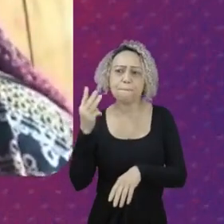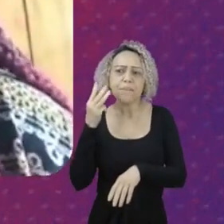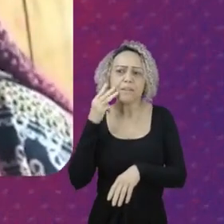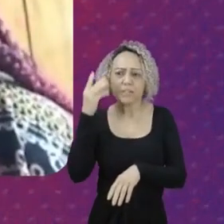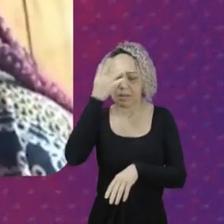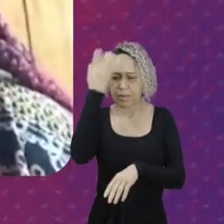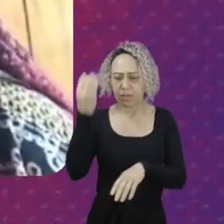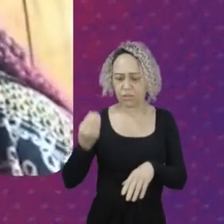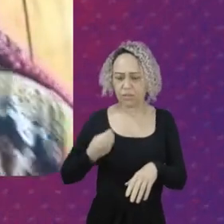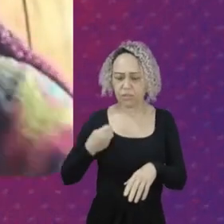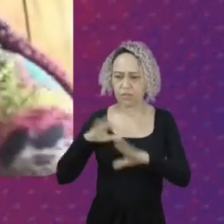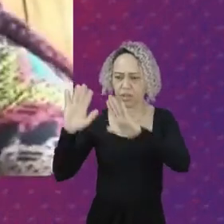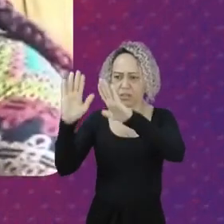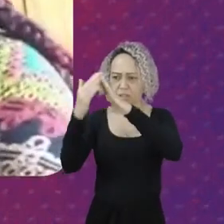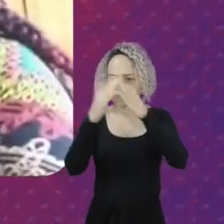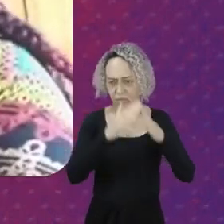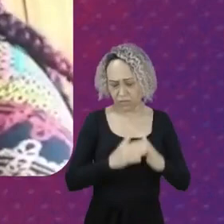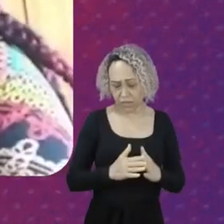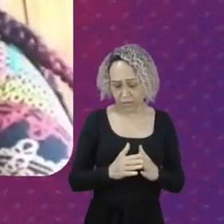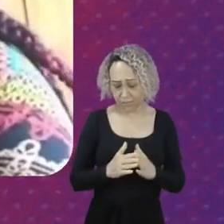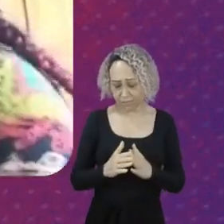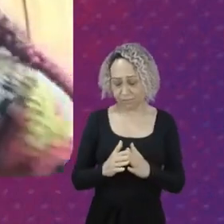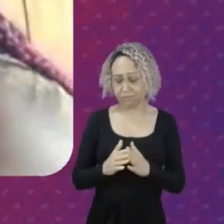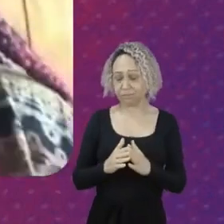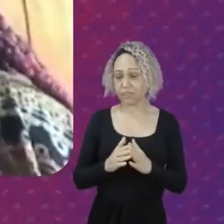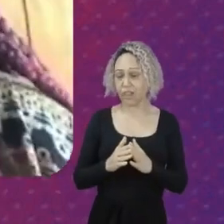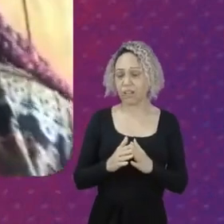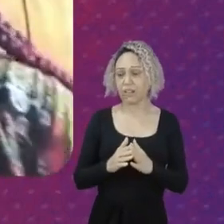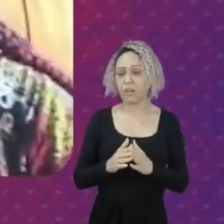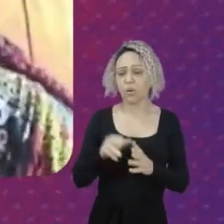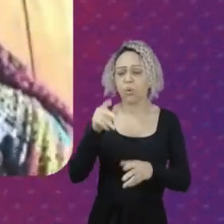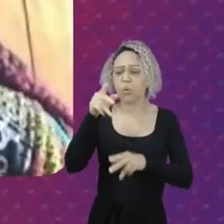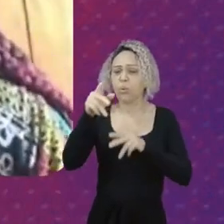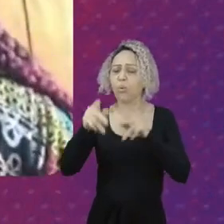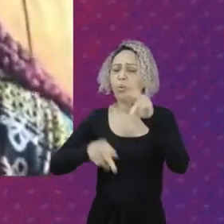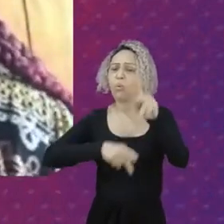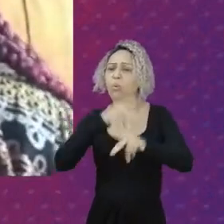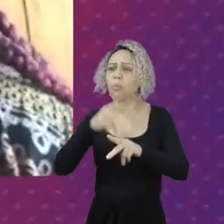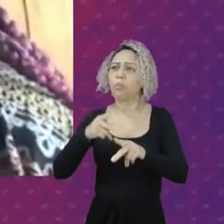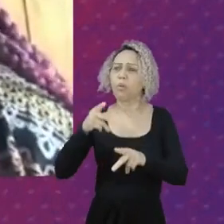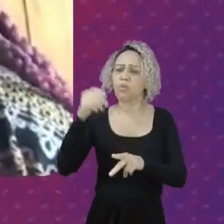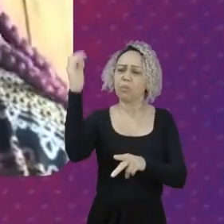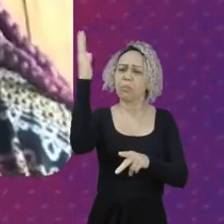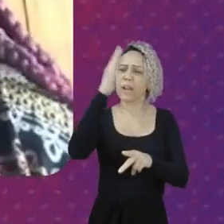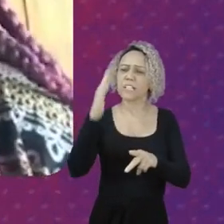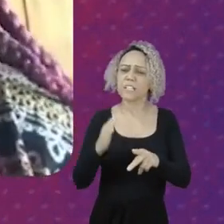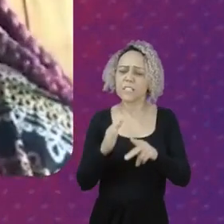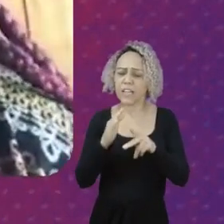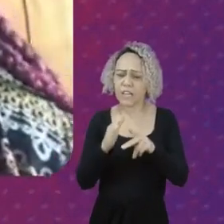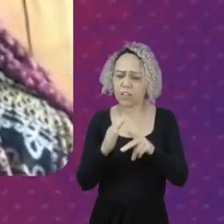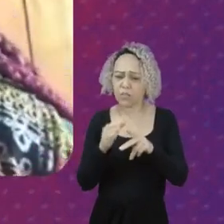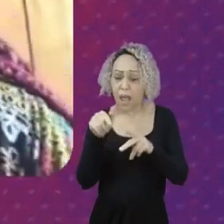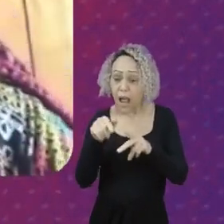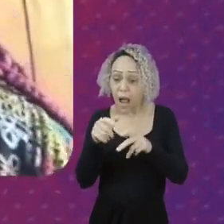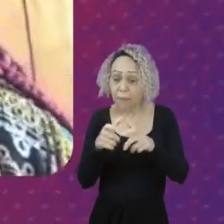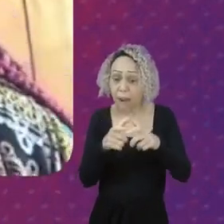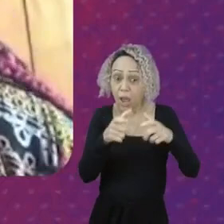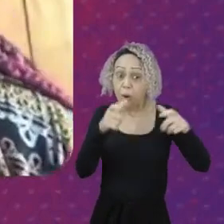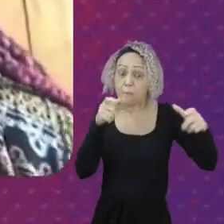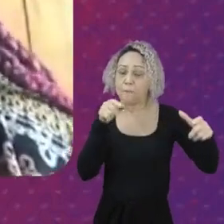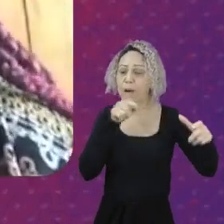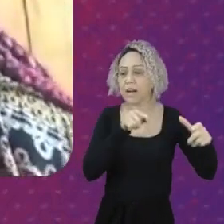brasileira, majoritariamente, composta por mulheres, o que também nas favelas, loteamentos,